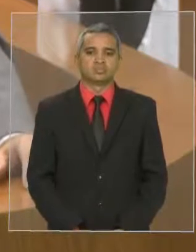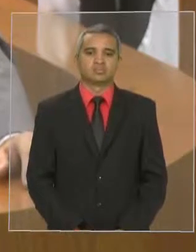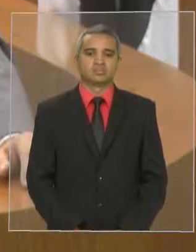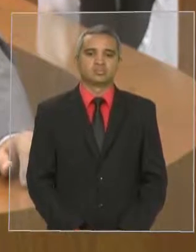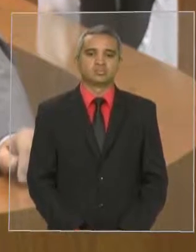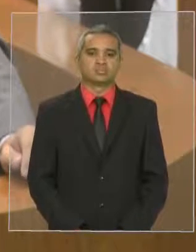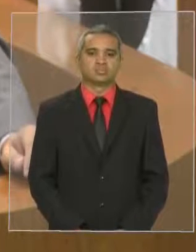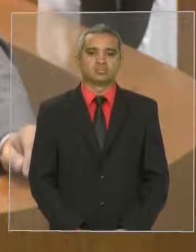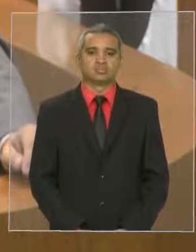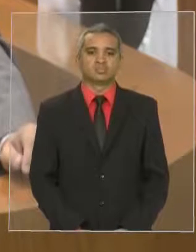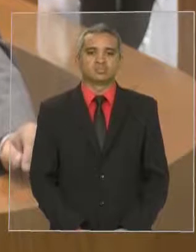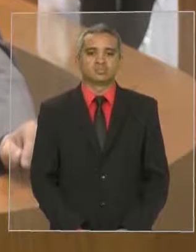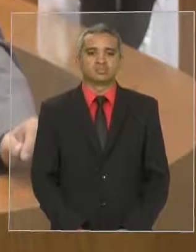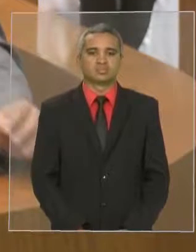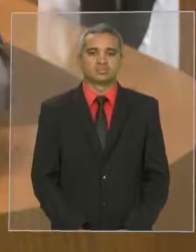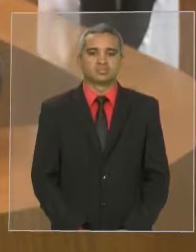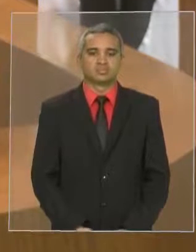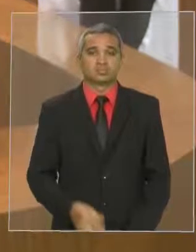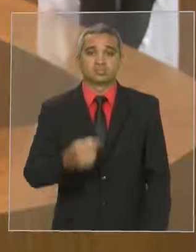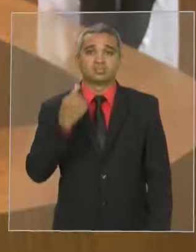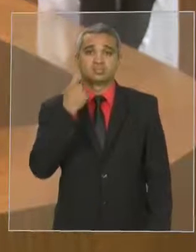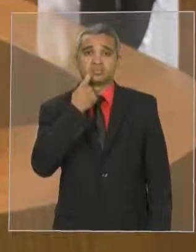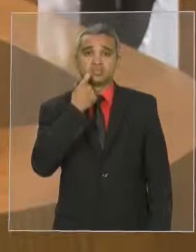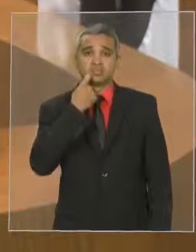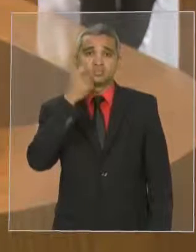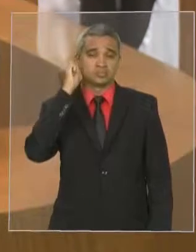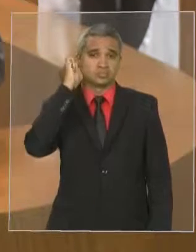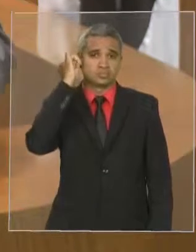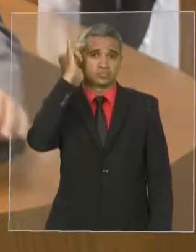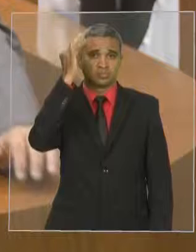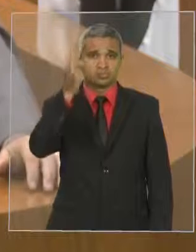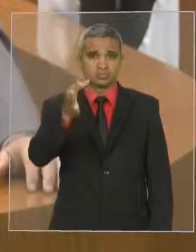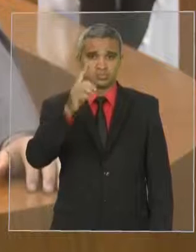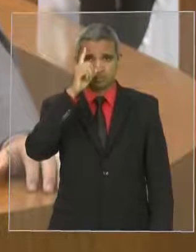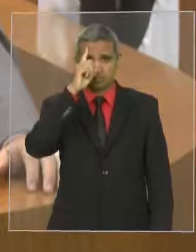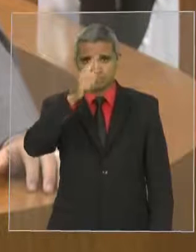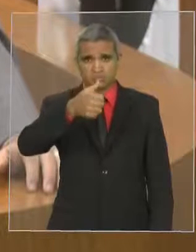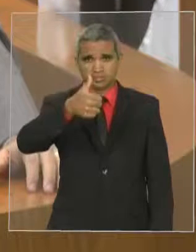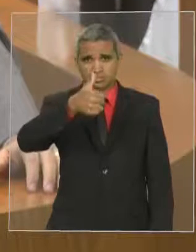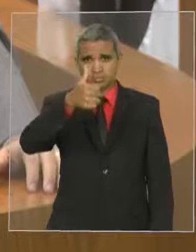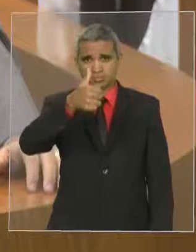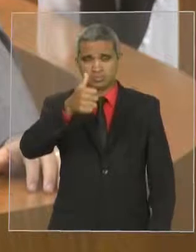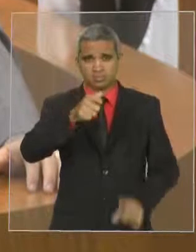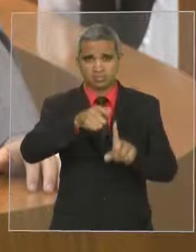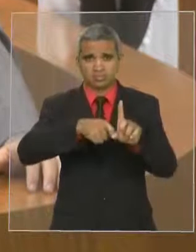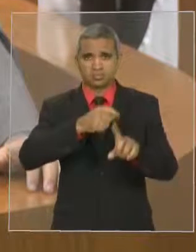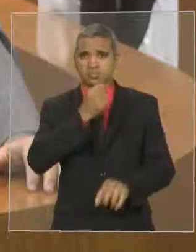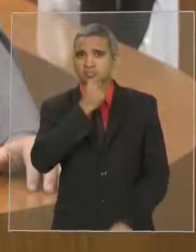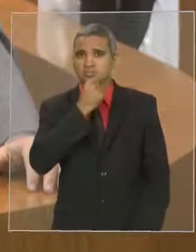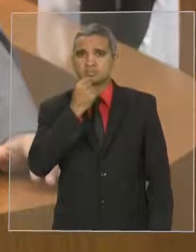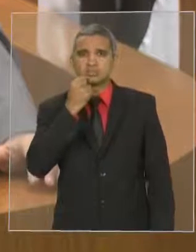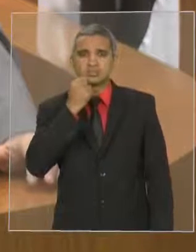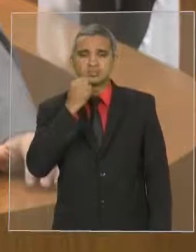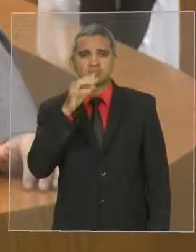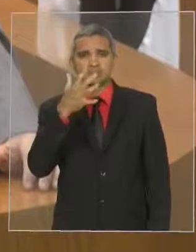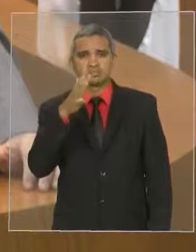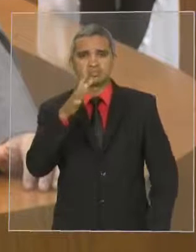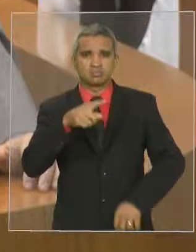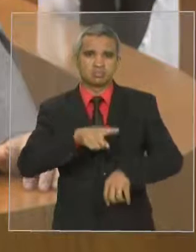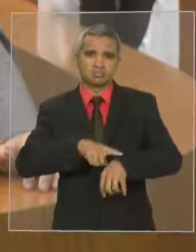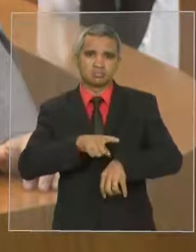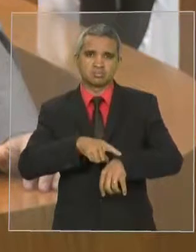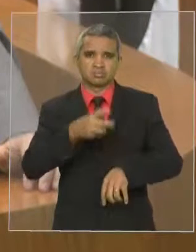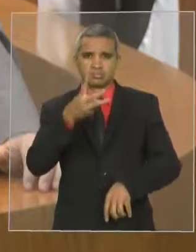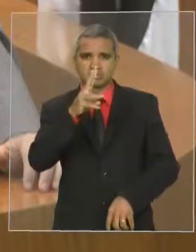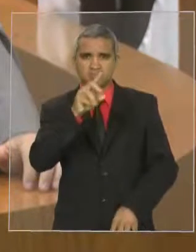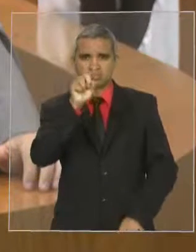Na madrugada dessa sexta-feira, dia 1º de setembro, já por volta das 3h40